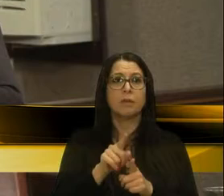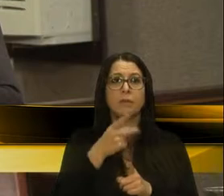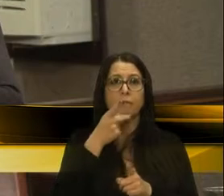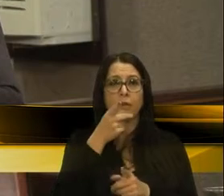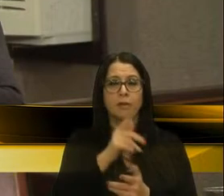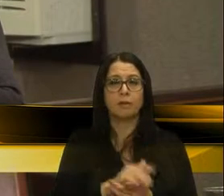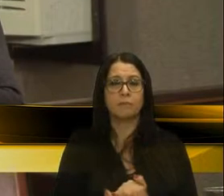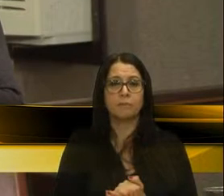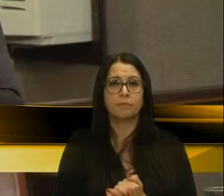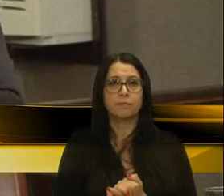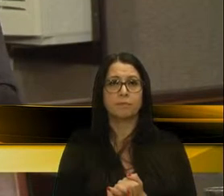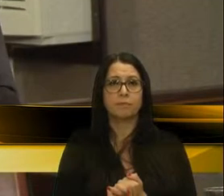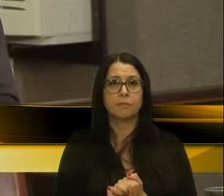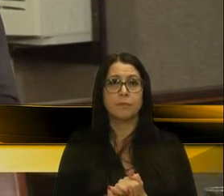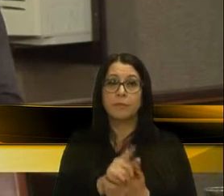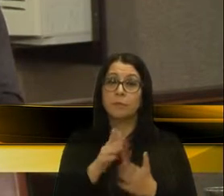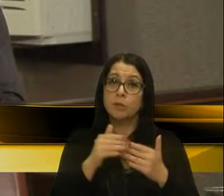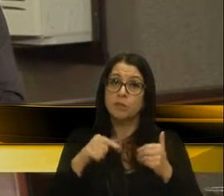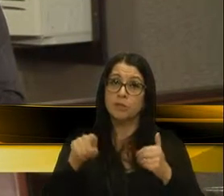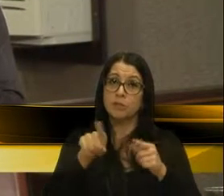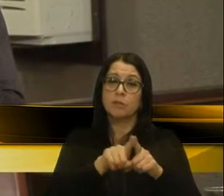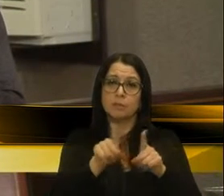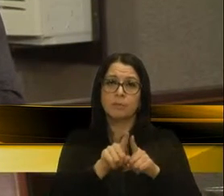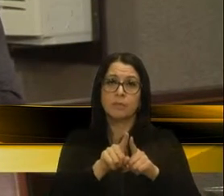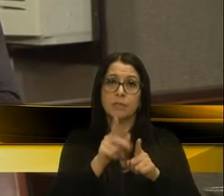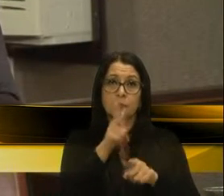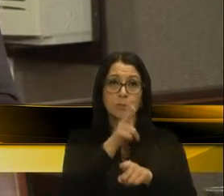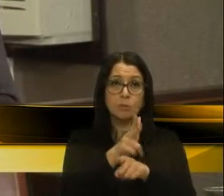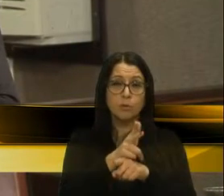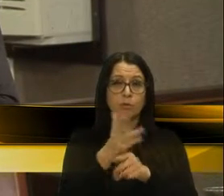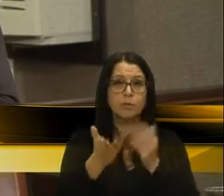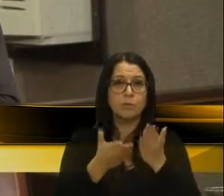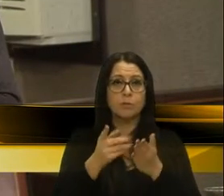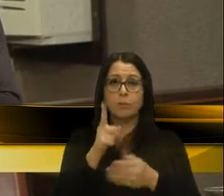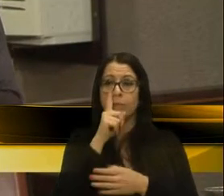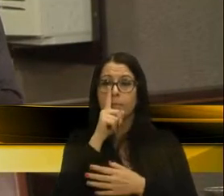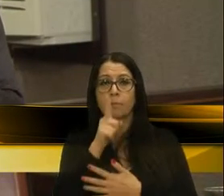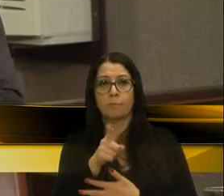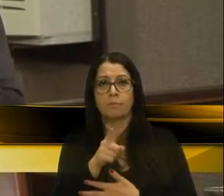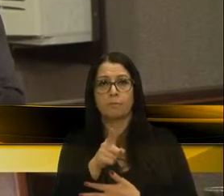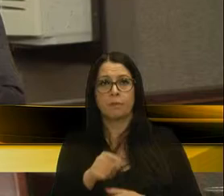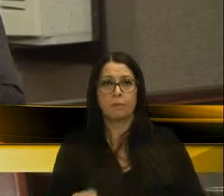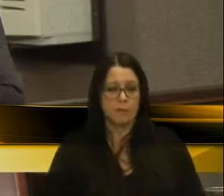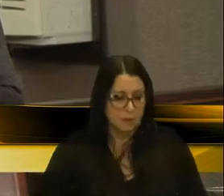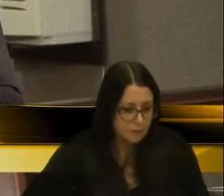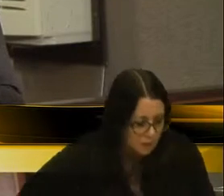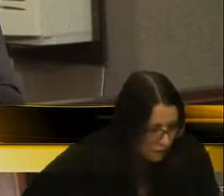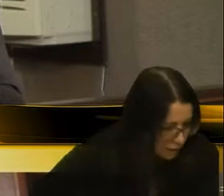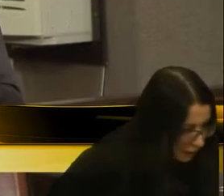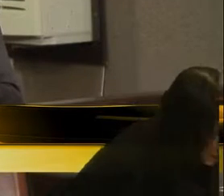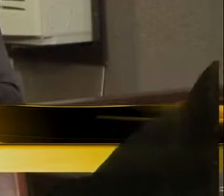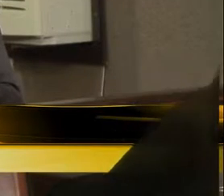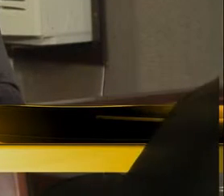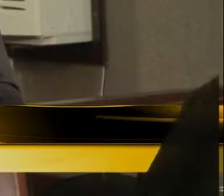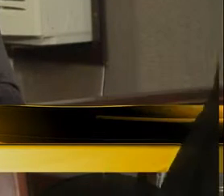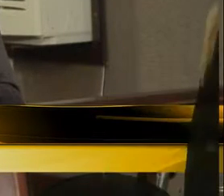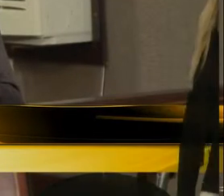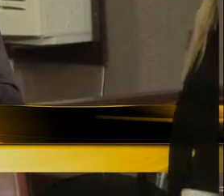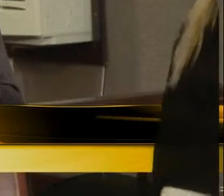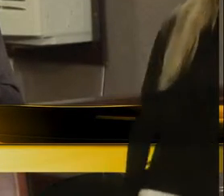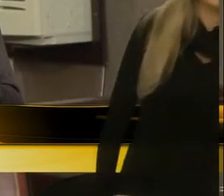dizer e solicitar, inclusive, as imagens do atendimento da minha mãe. Minha mãe teve mais